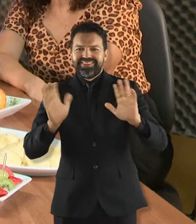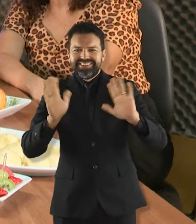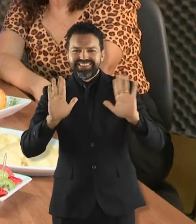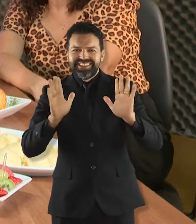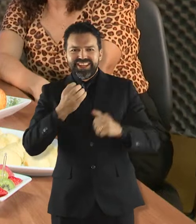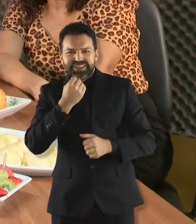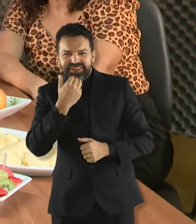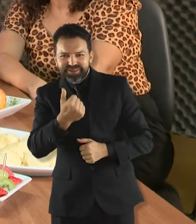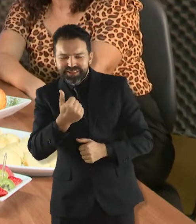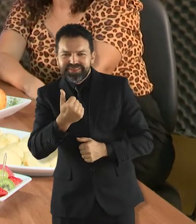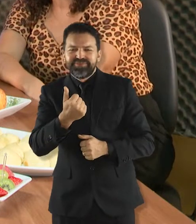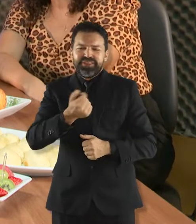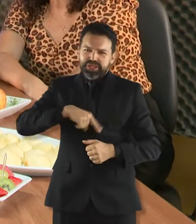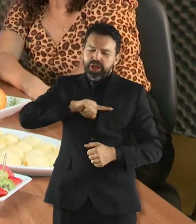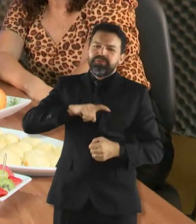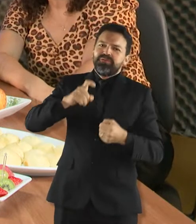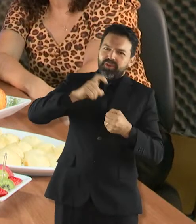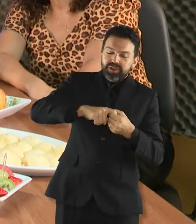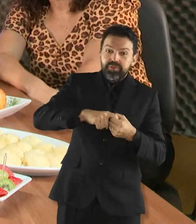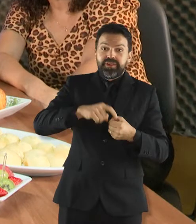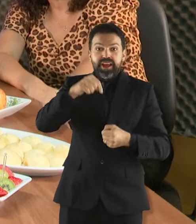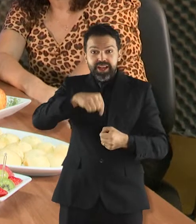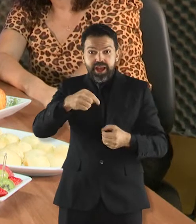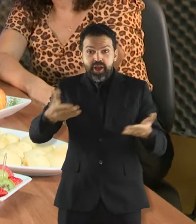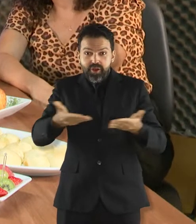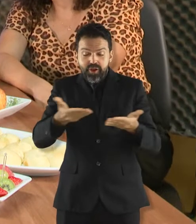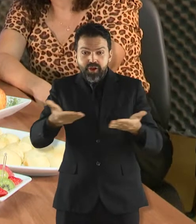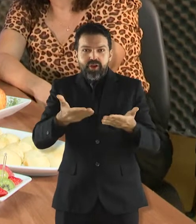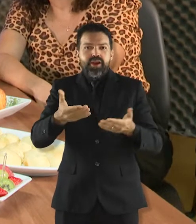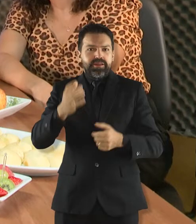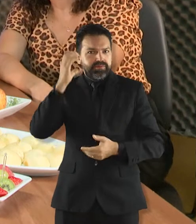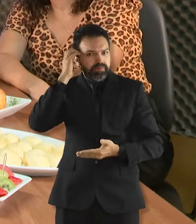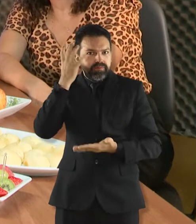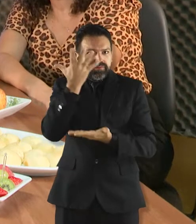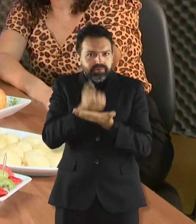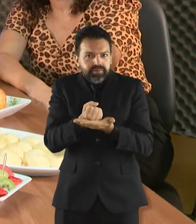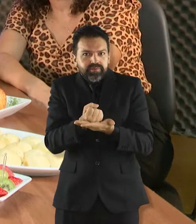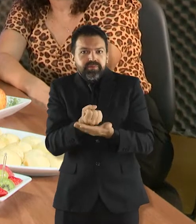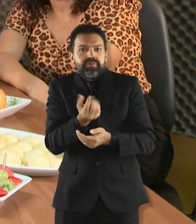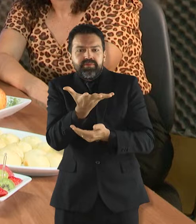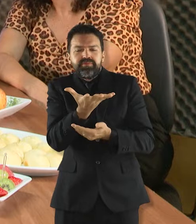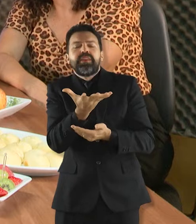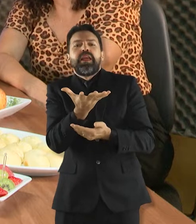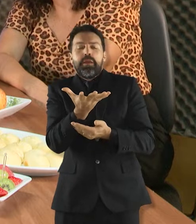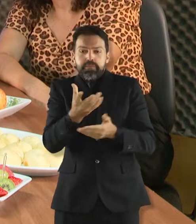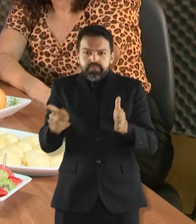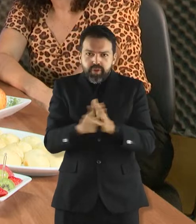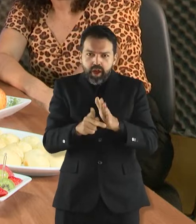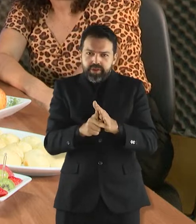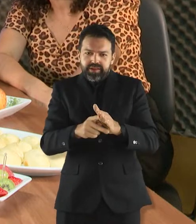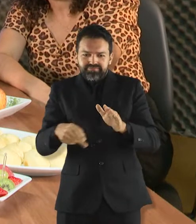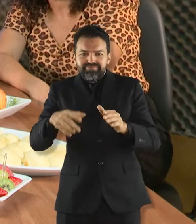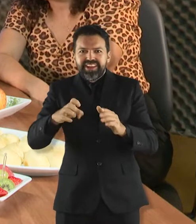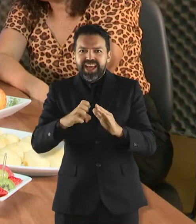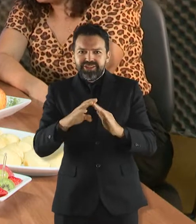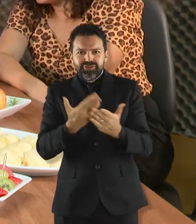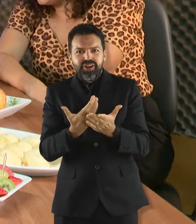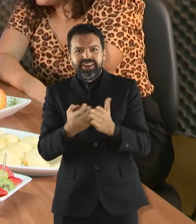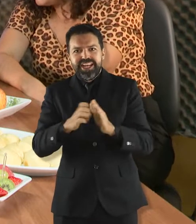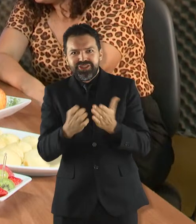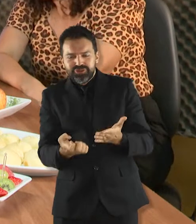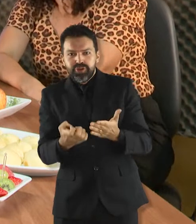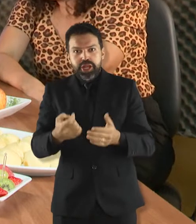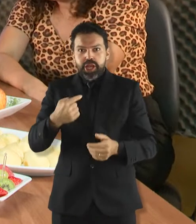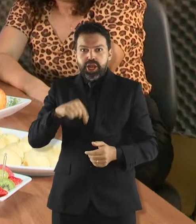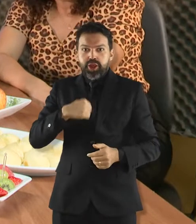Olá, gente, tudo bem? Estamos de volta com mais um programa aqui, mais um podcast Café na Eju. E eu já comi pra caramba